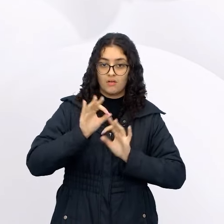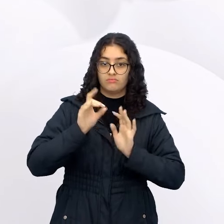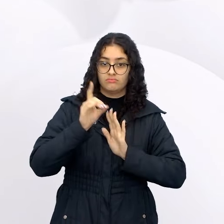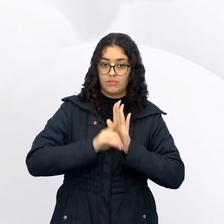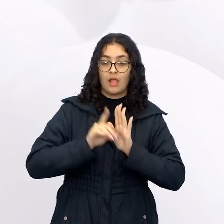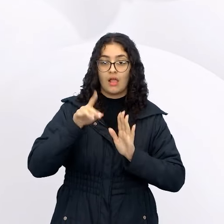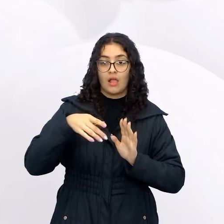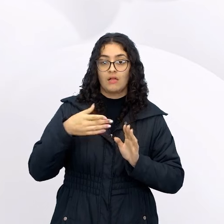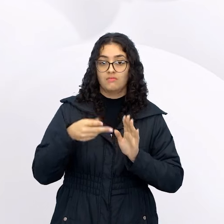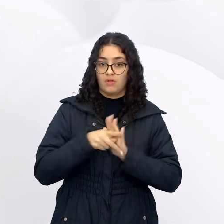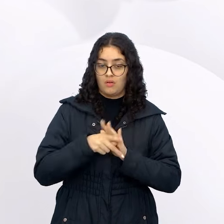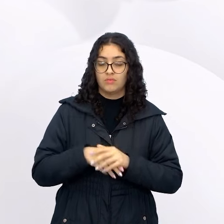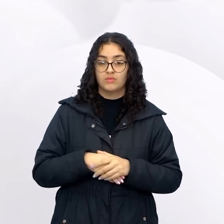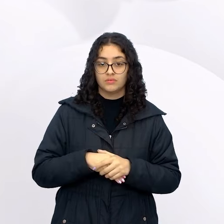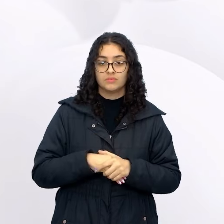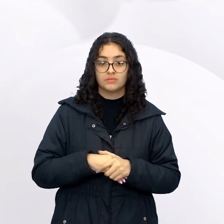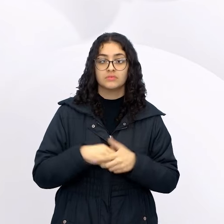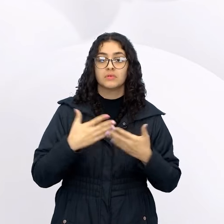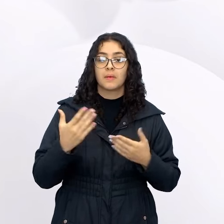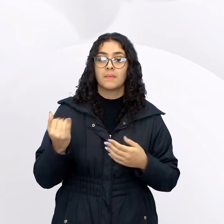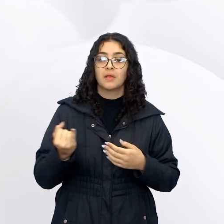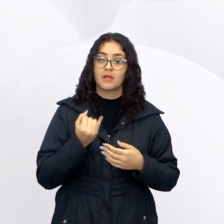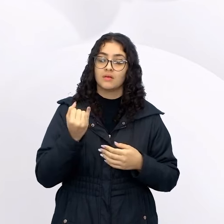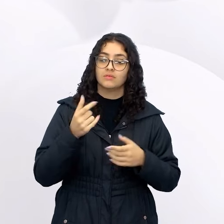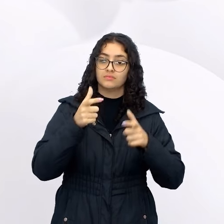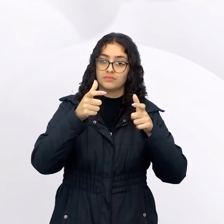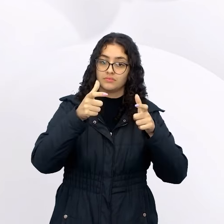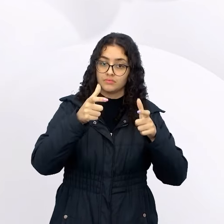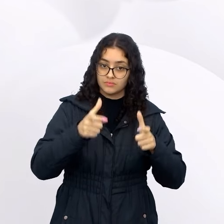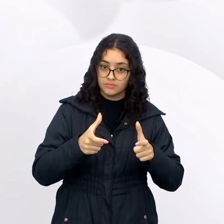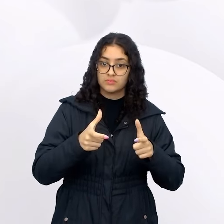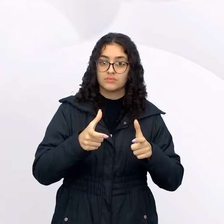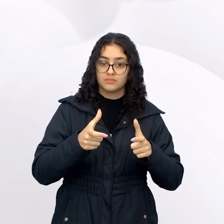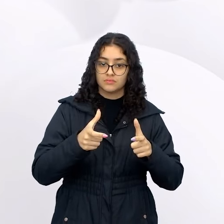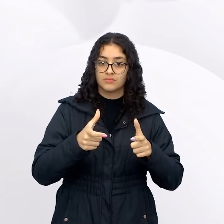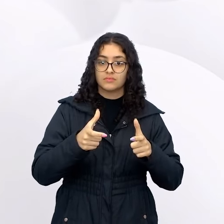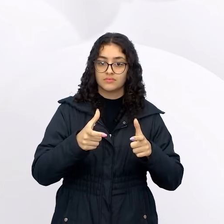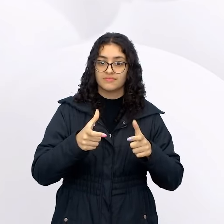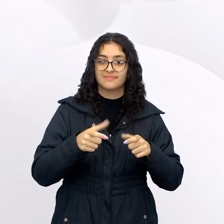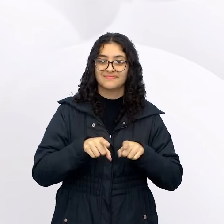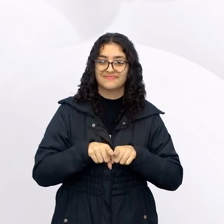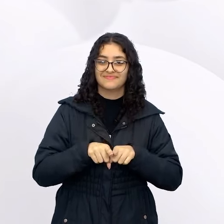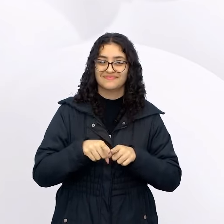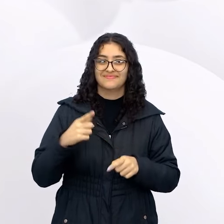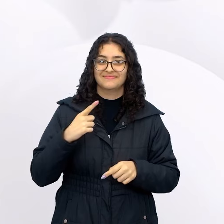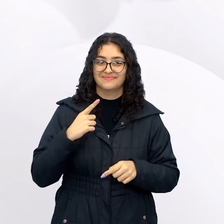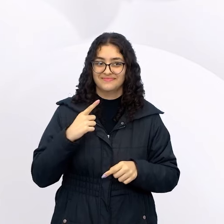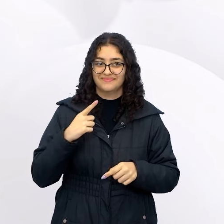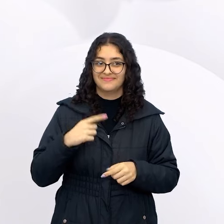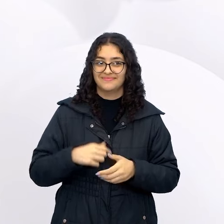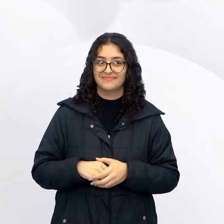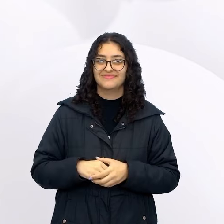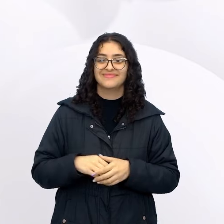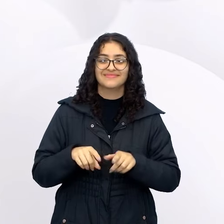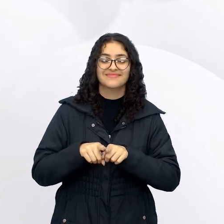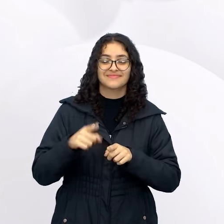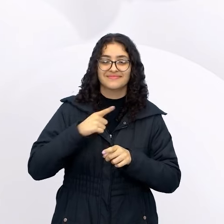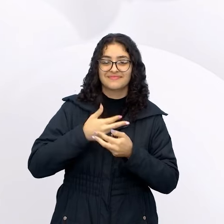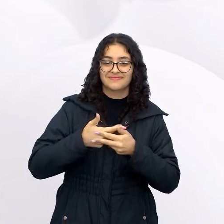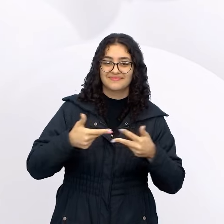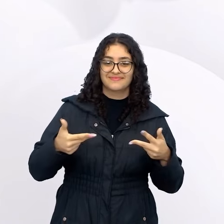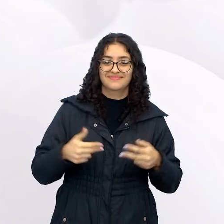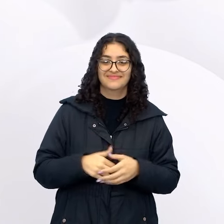né, legal, que visa orientar então a ocupação do solo urbano e é um instrumento básico da política de desenvolvimento